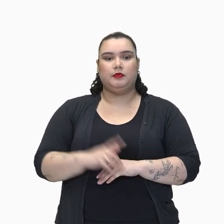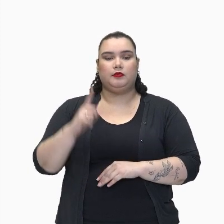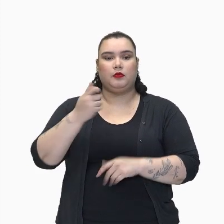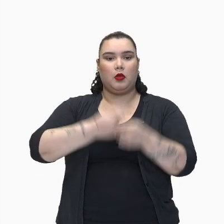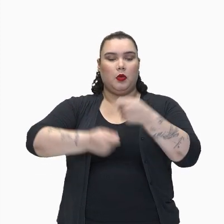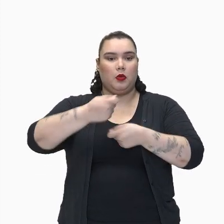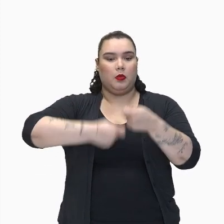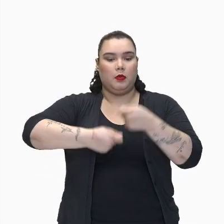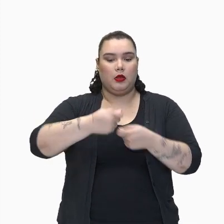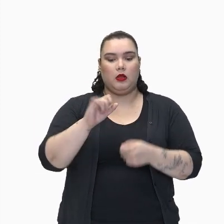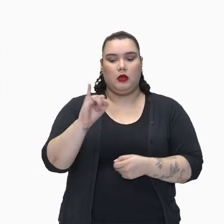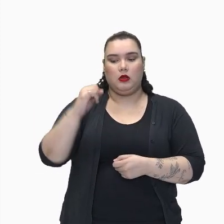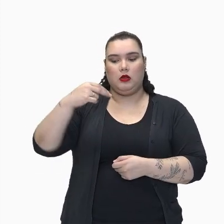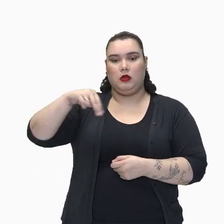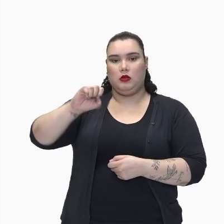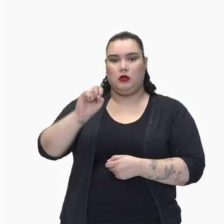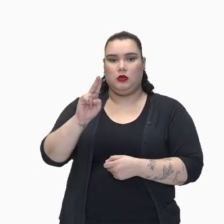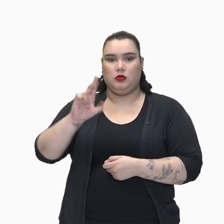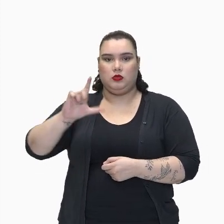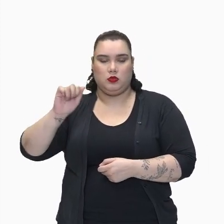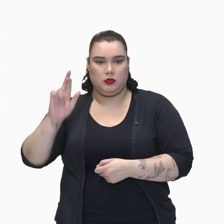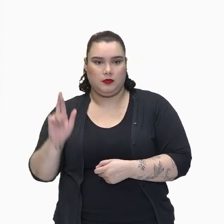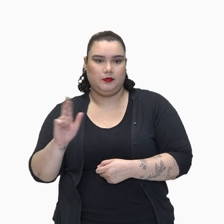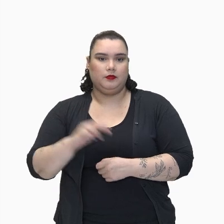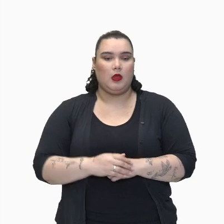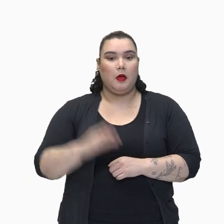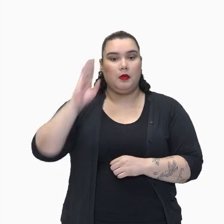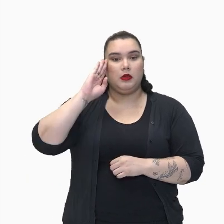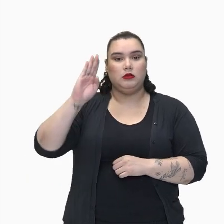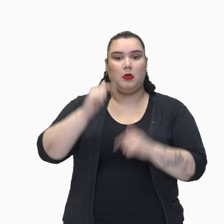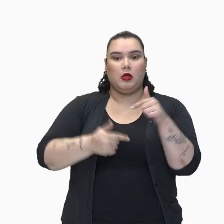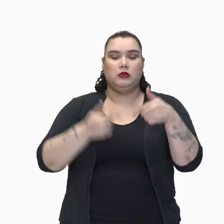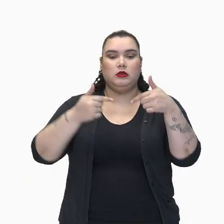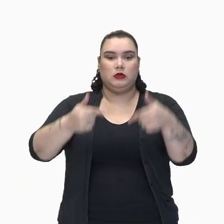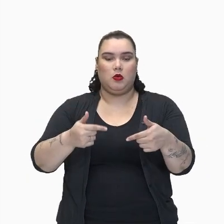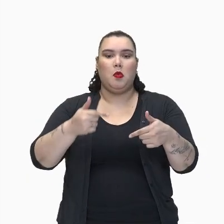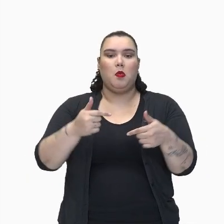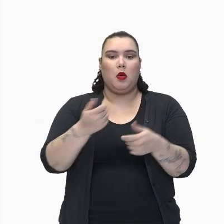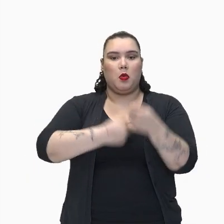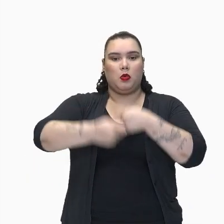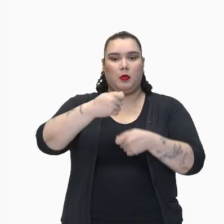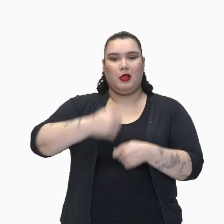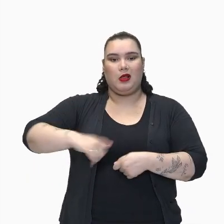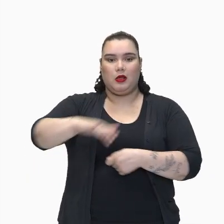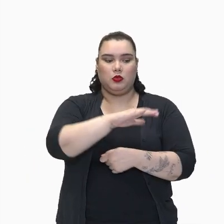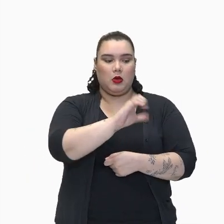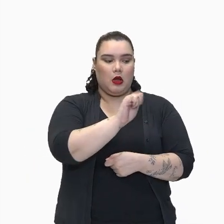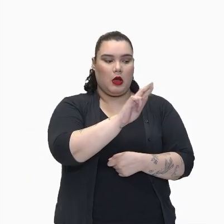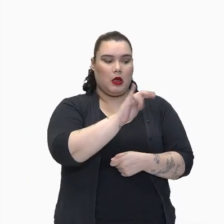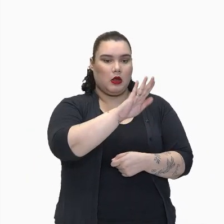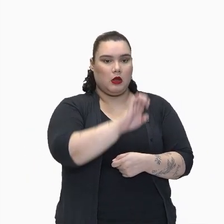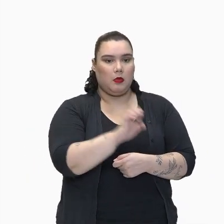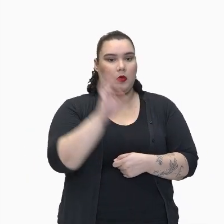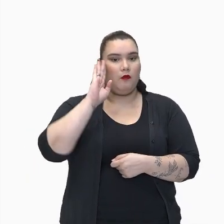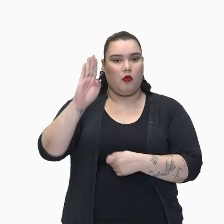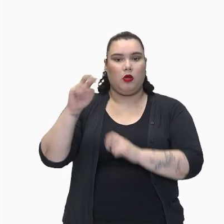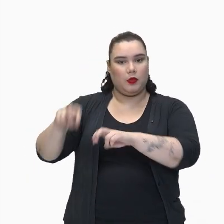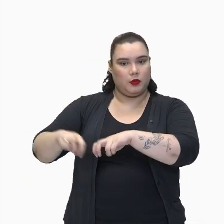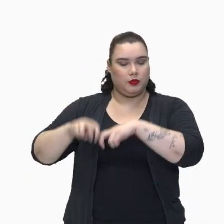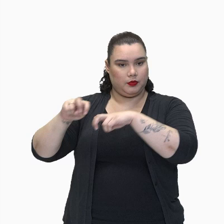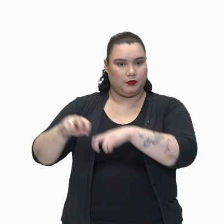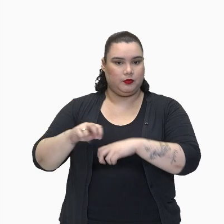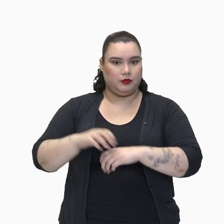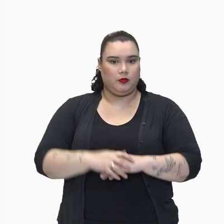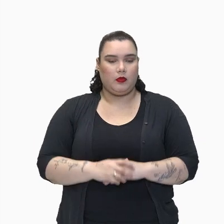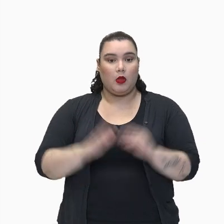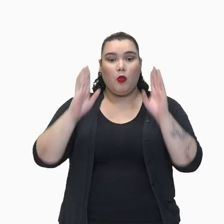economia insular, a principal atividade econômica da região do Caribe é a agricultura. E aí o que